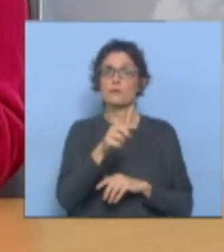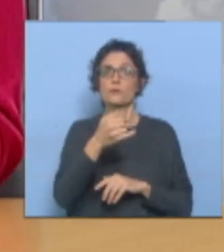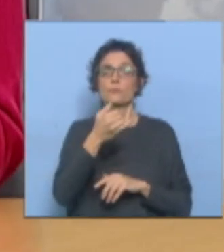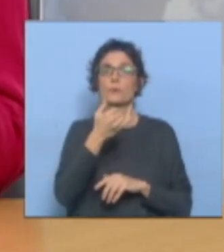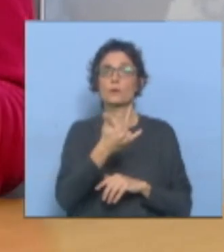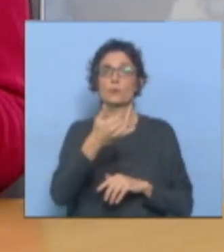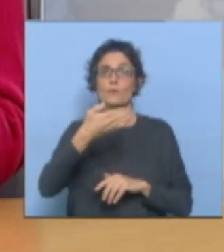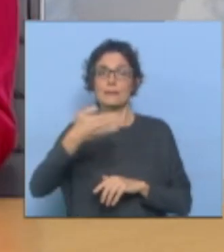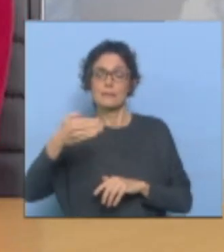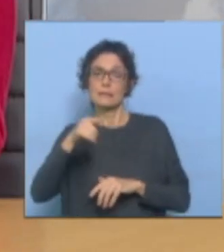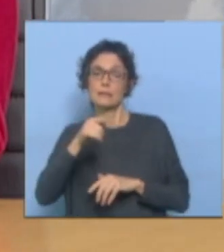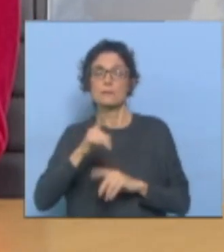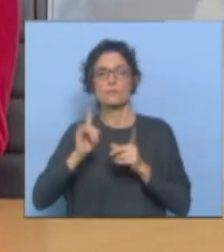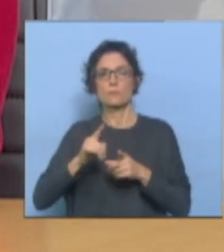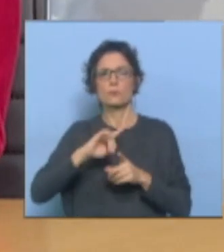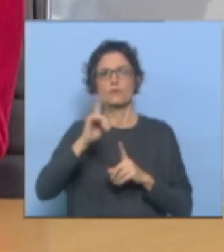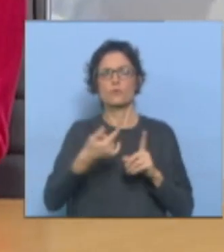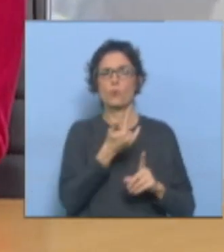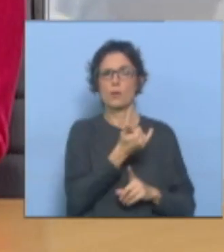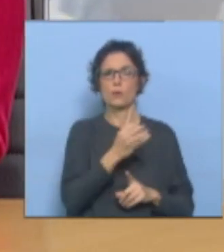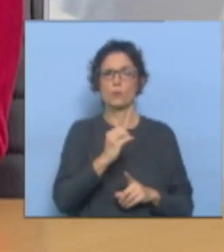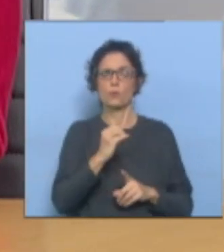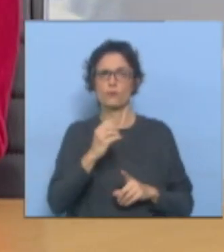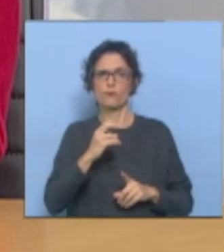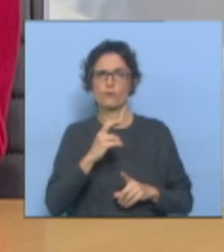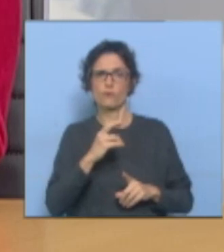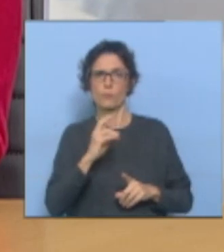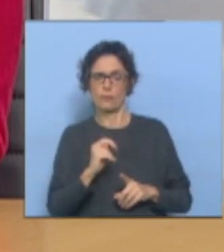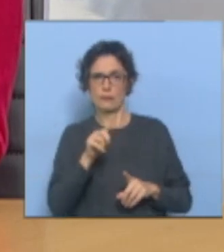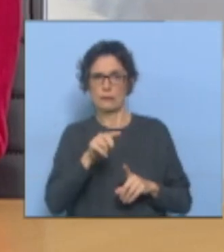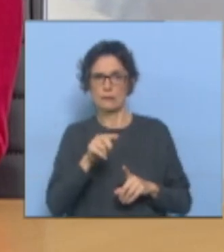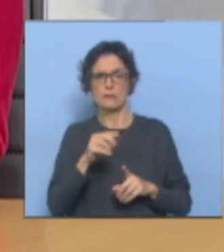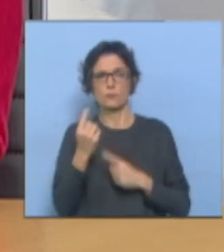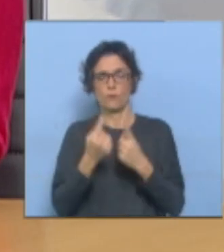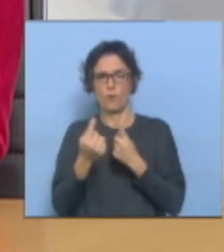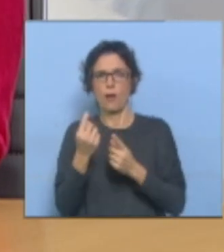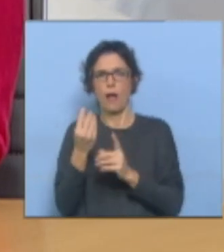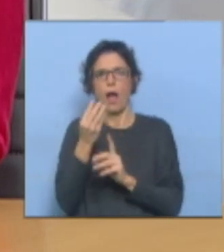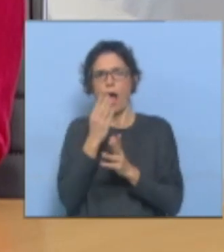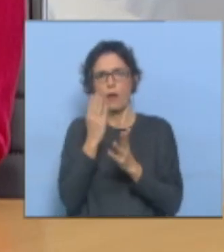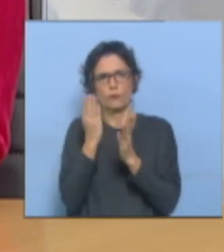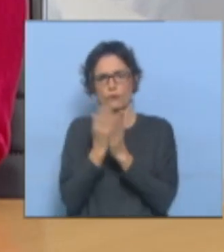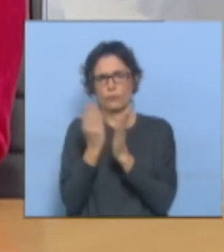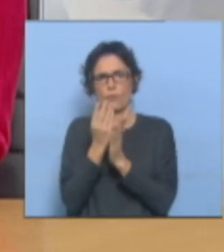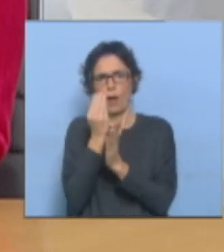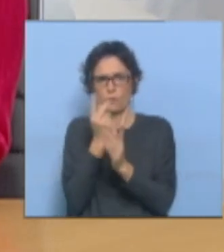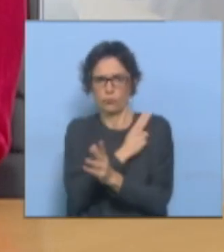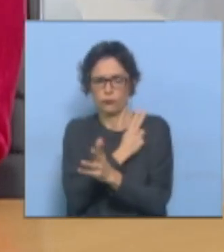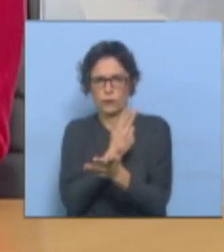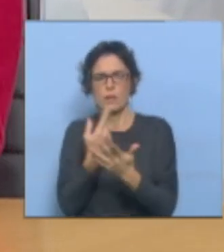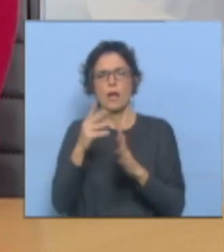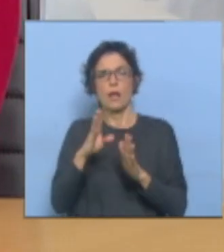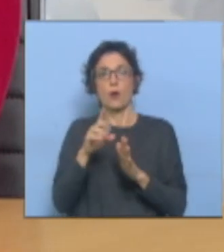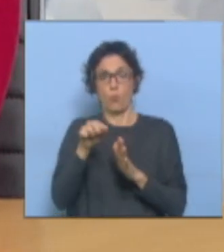dimensão disto, isto começou em 2003 com apenas 20 estudantes, hoje em dia já envolve estes todos, e é um projeto que vai de facto ao interior do